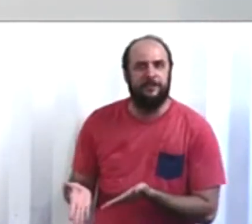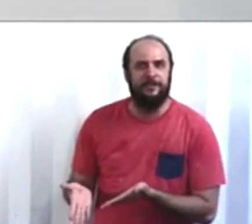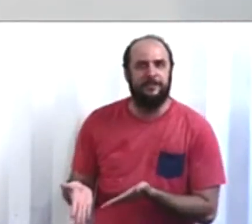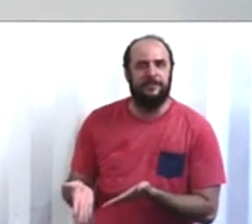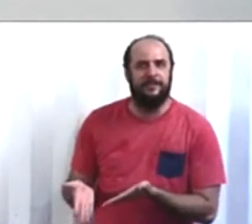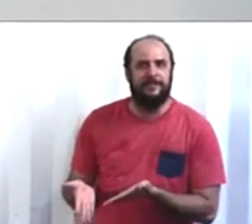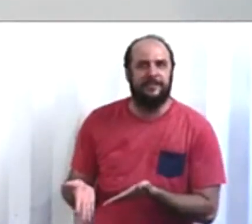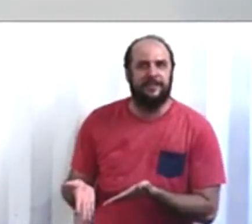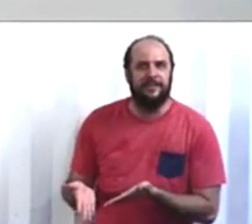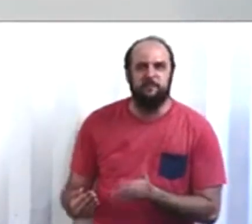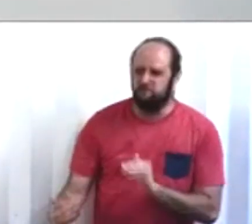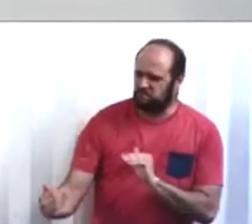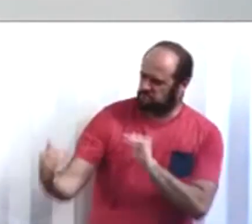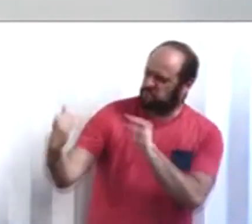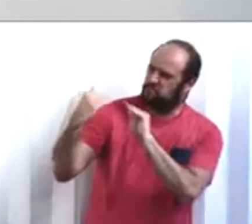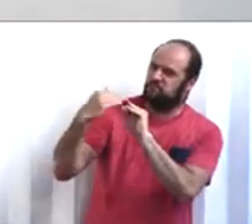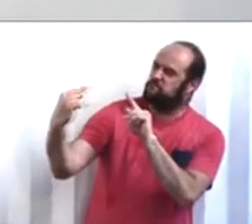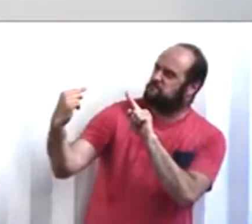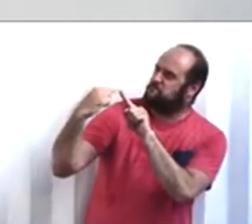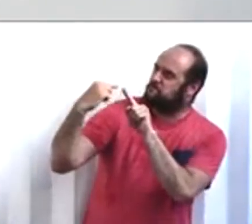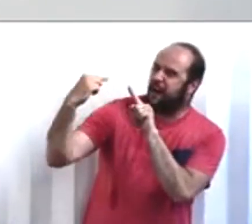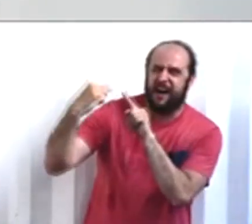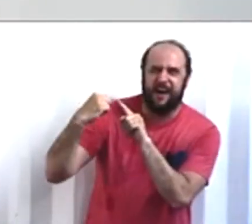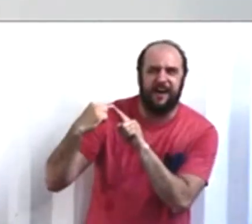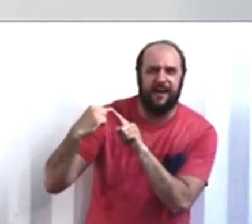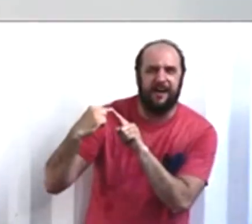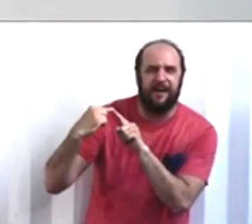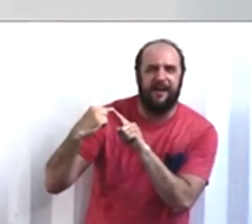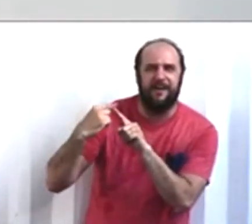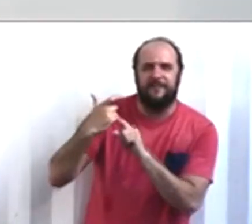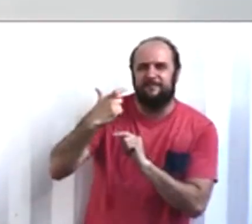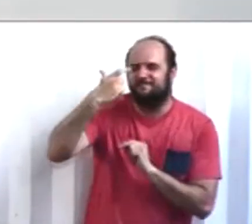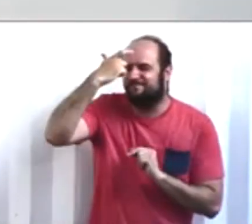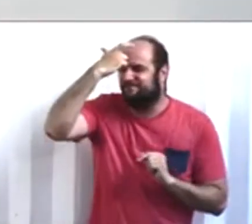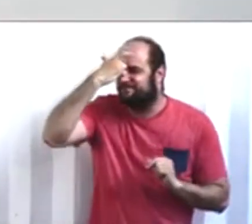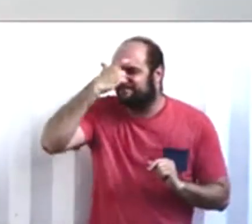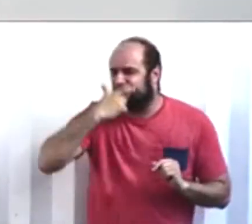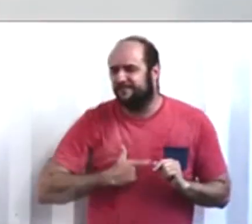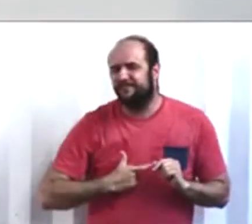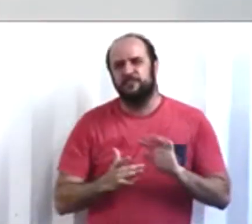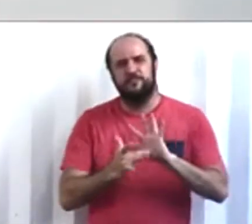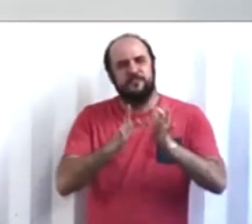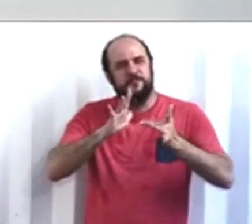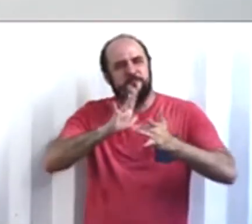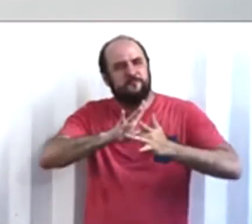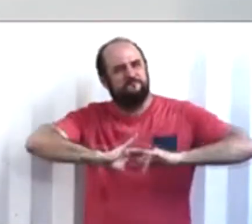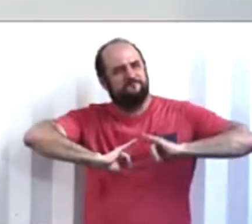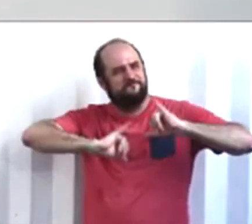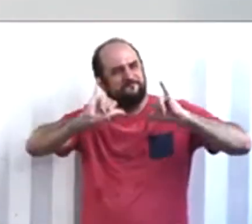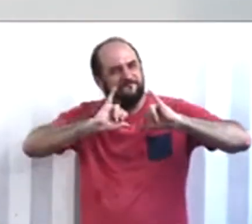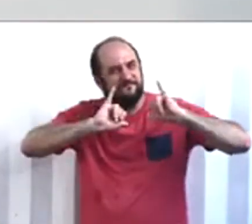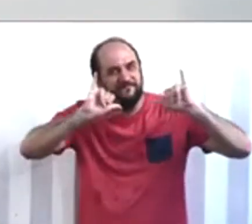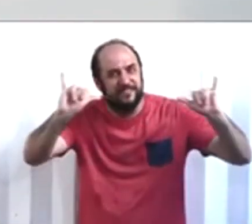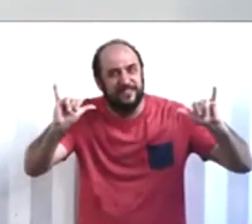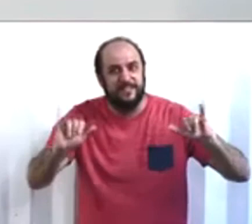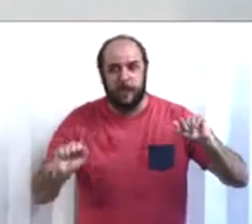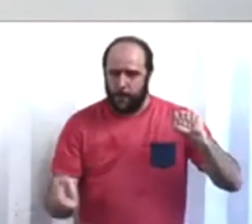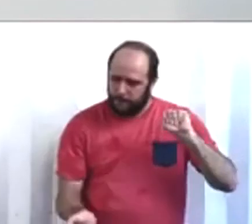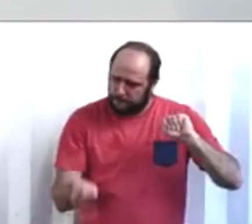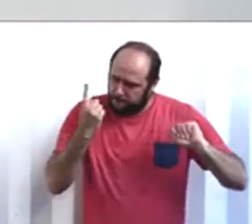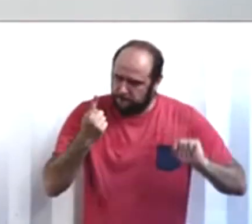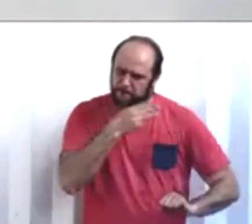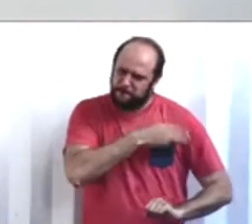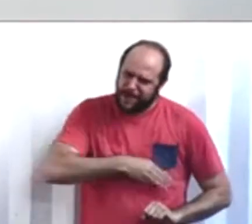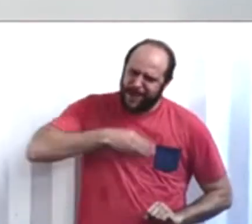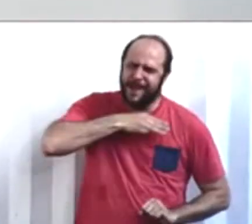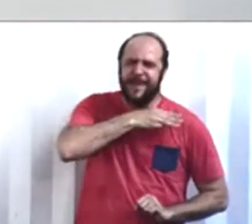esta identificação é o caráter messiânico do prometido dos tempos eternos